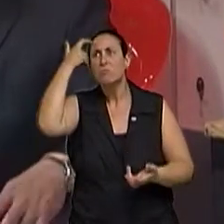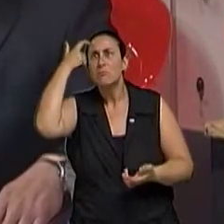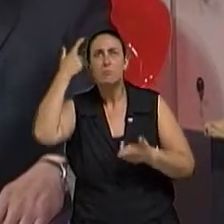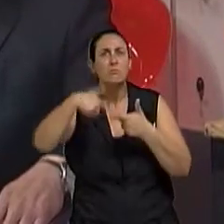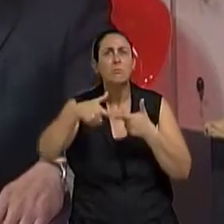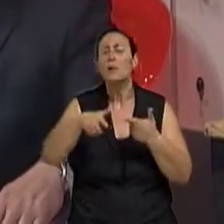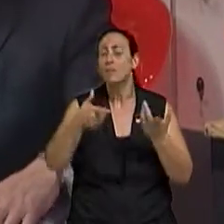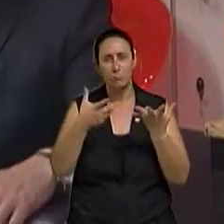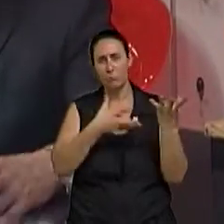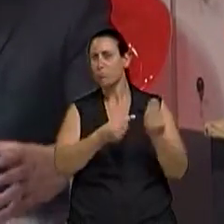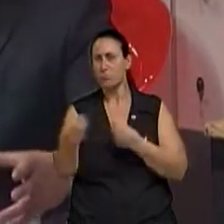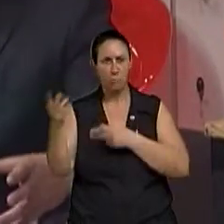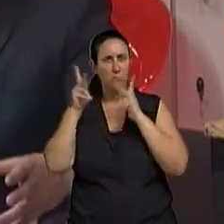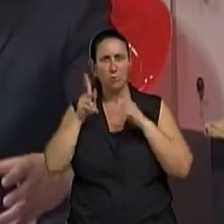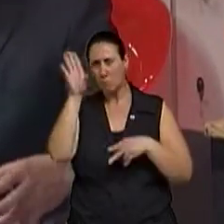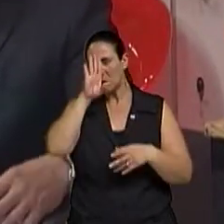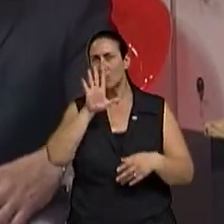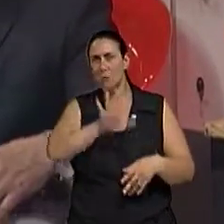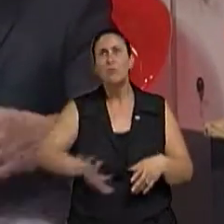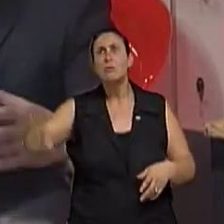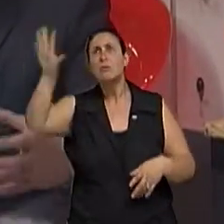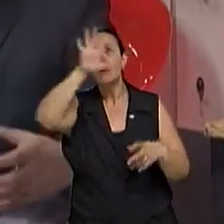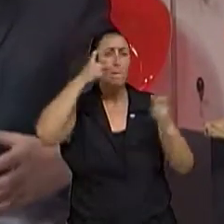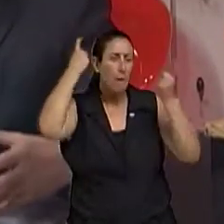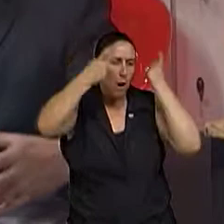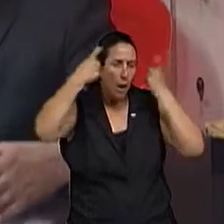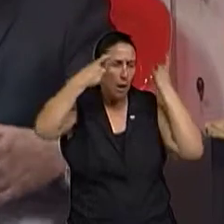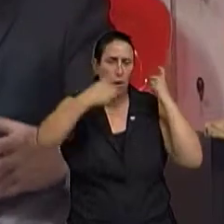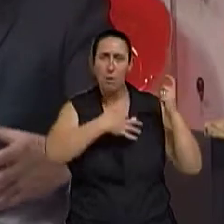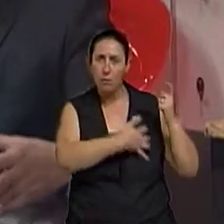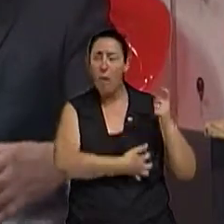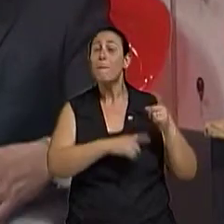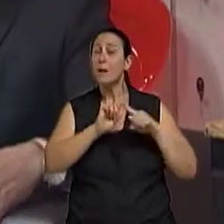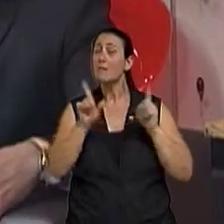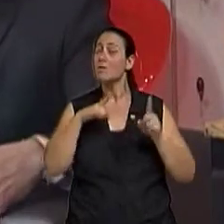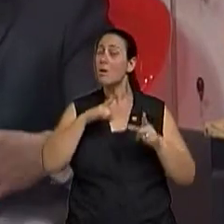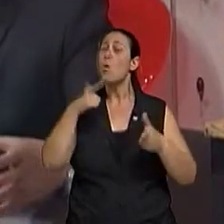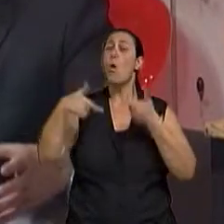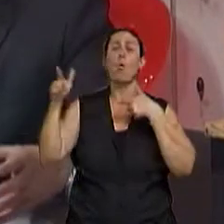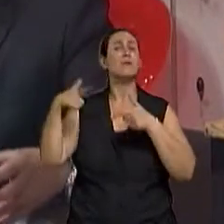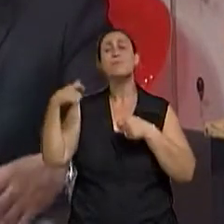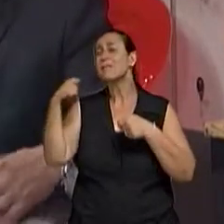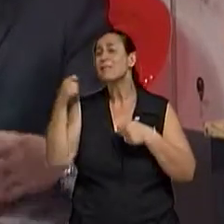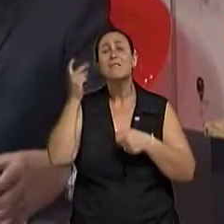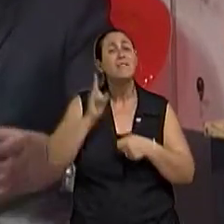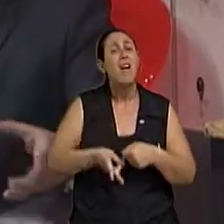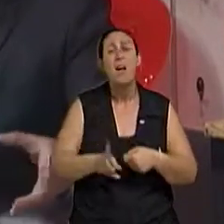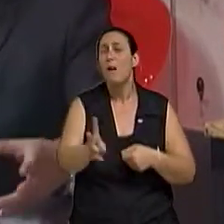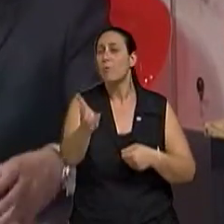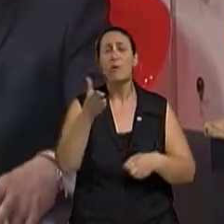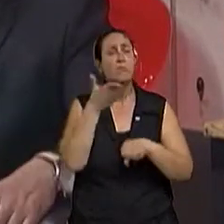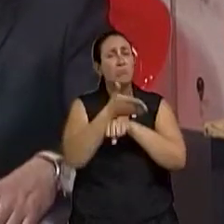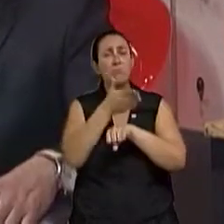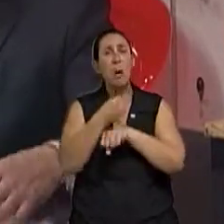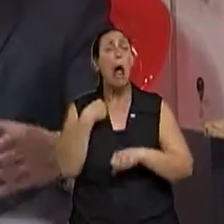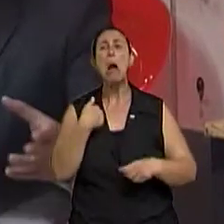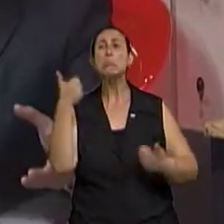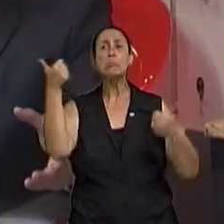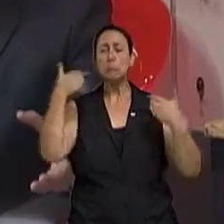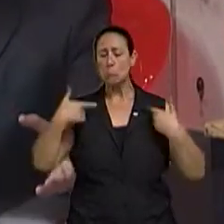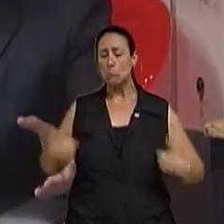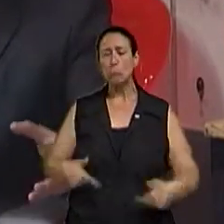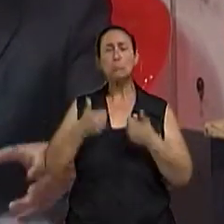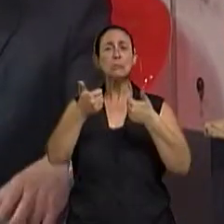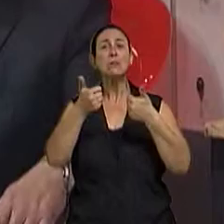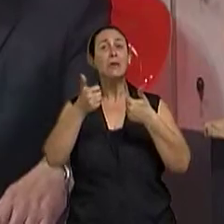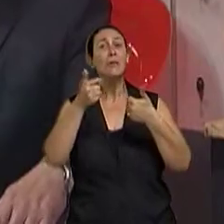meio e quem sabe no Brasil inteiro em relação ao câncer de mama. Então a gente tem que fazer medidas preventivas do indivíduo, incluindo nessas medidas preventivas aquilo que a gente